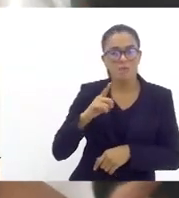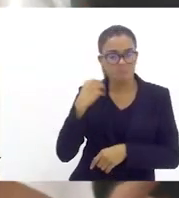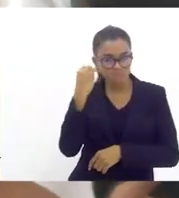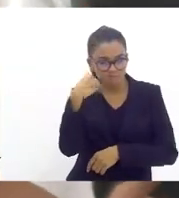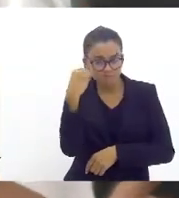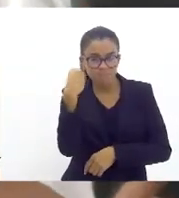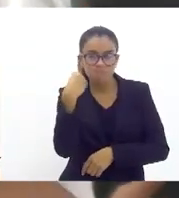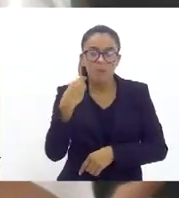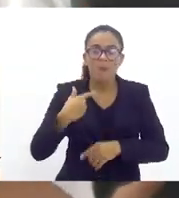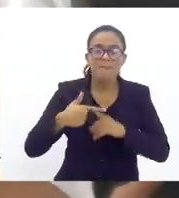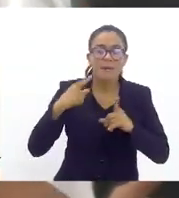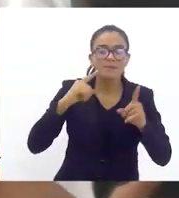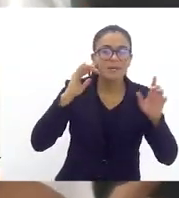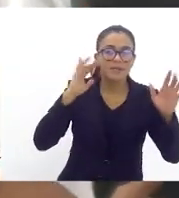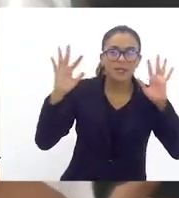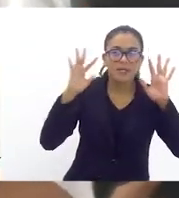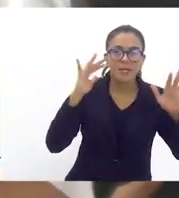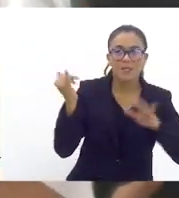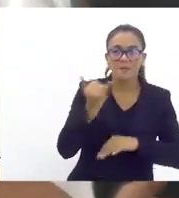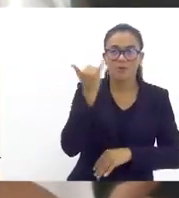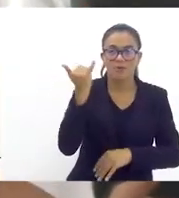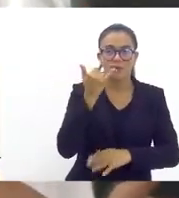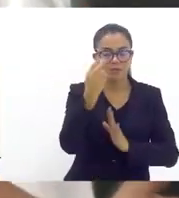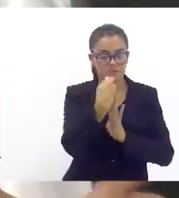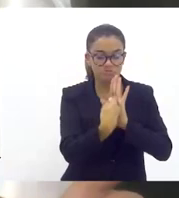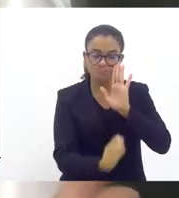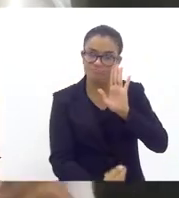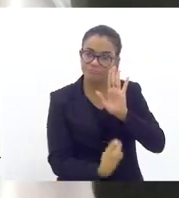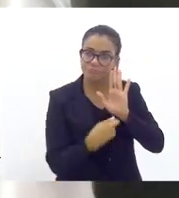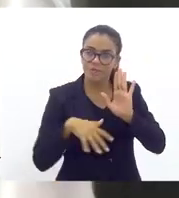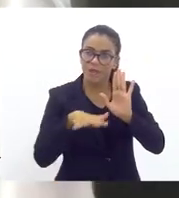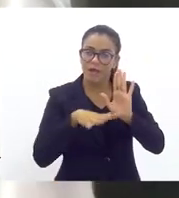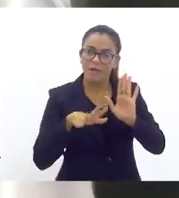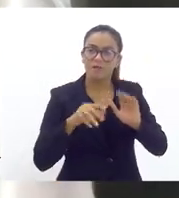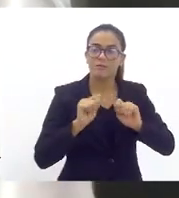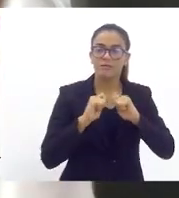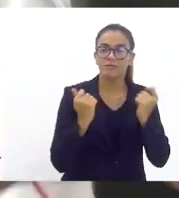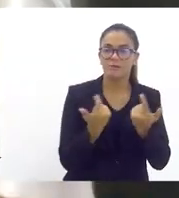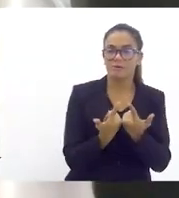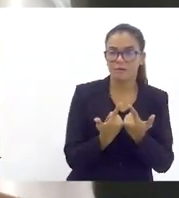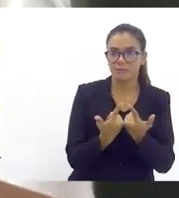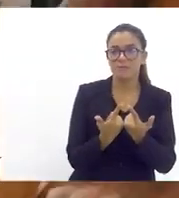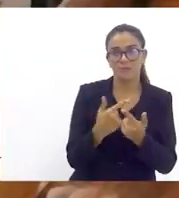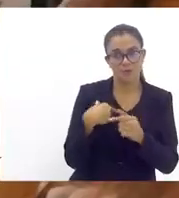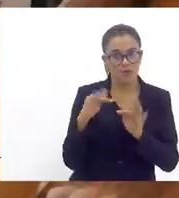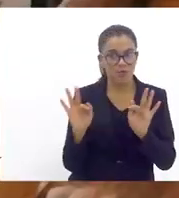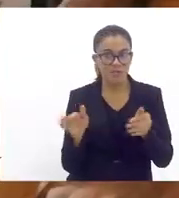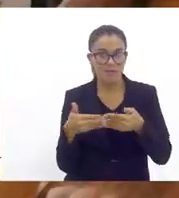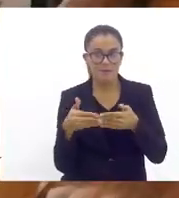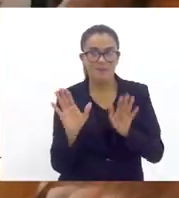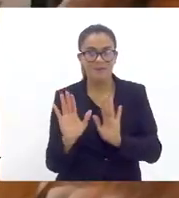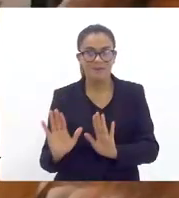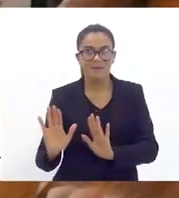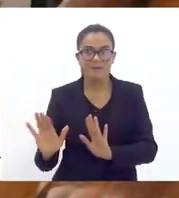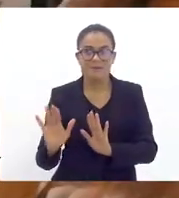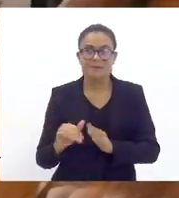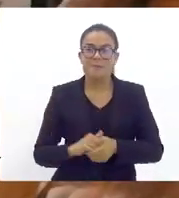mas é importante que nós pensemos isso e formalizemos isso no âmbito da Assembleia Legislativa. Estou terminando.